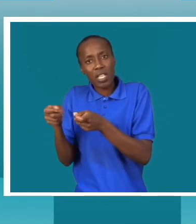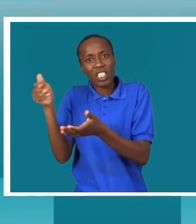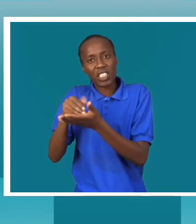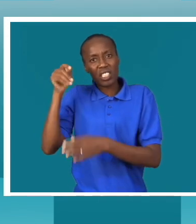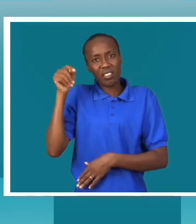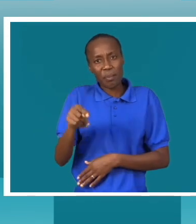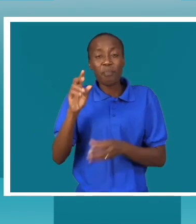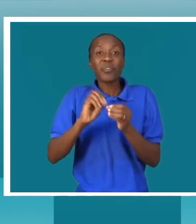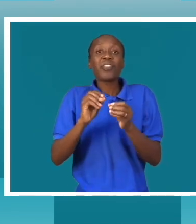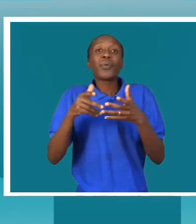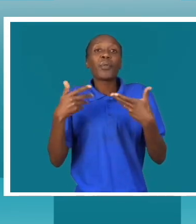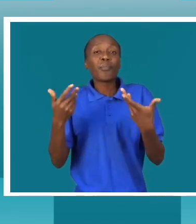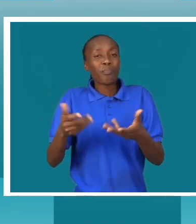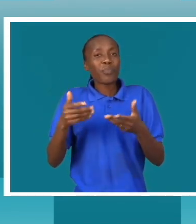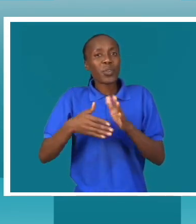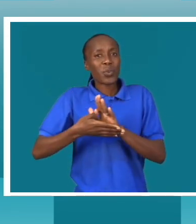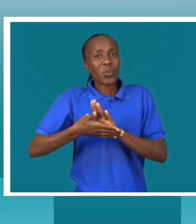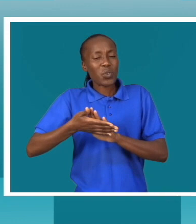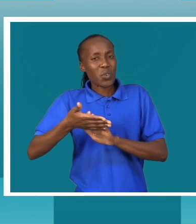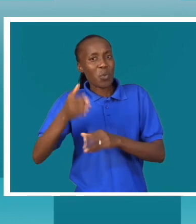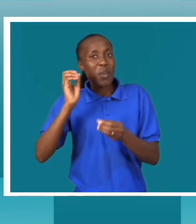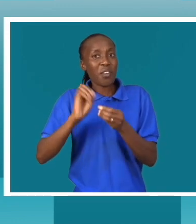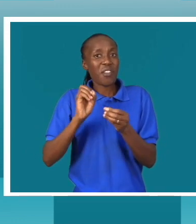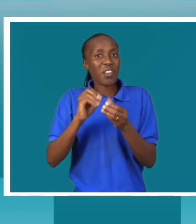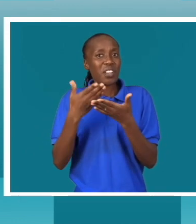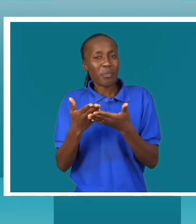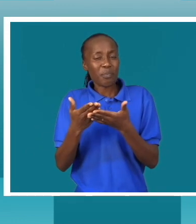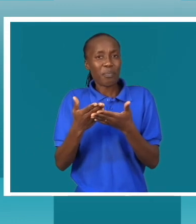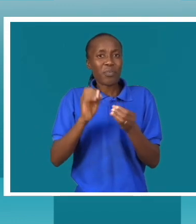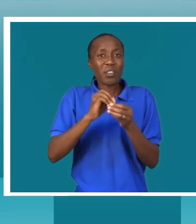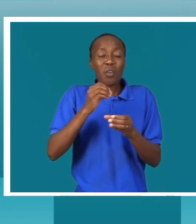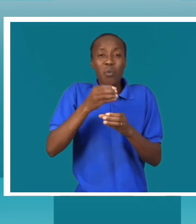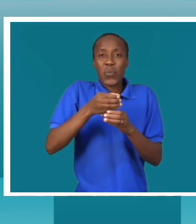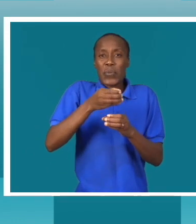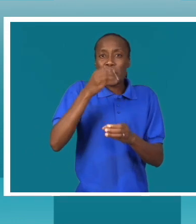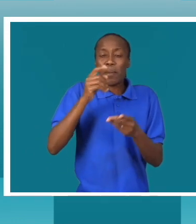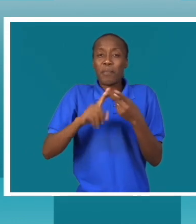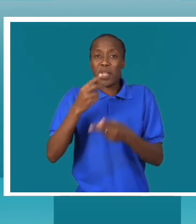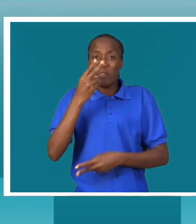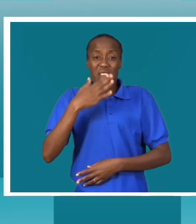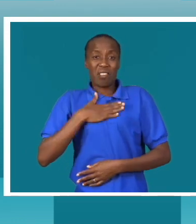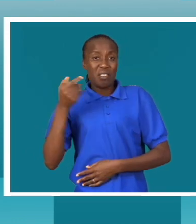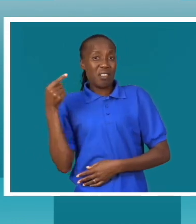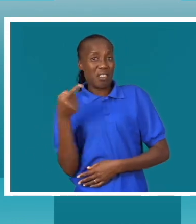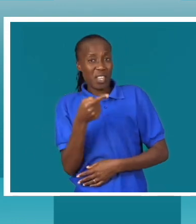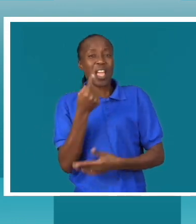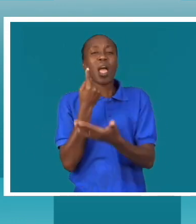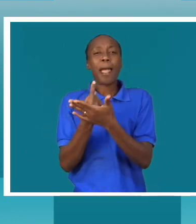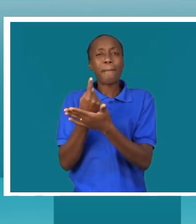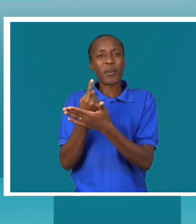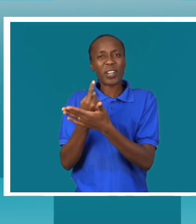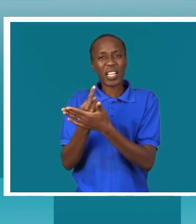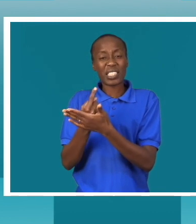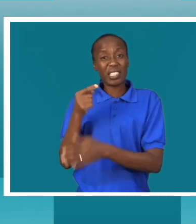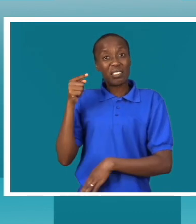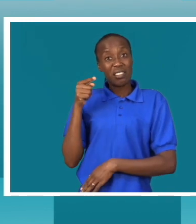valor. Algumas pessoas, mesmo vendo o que lhes pode ser útil, têm vergonha de recolher por estar no